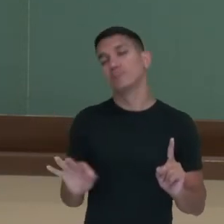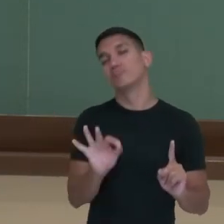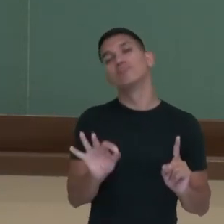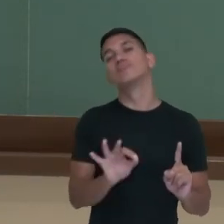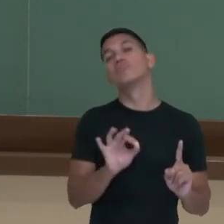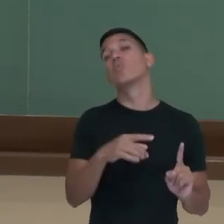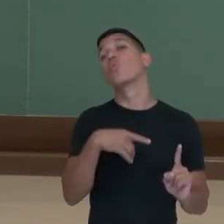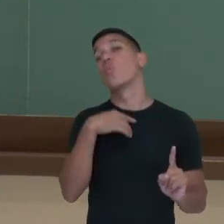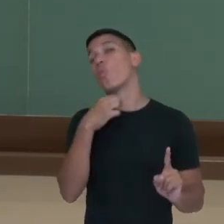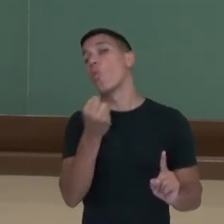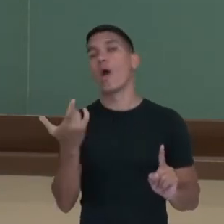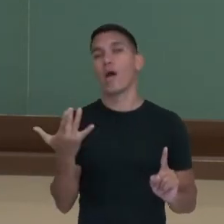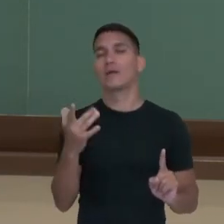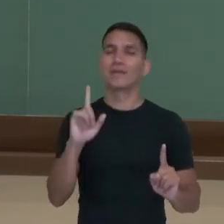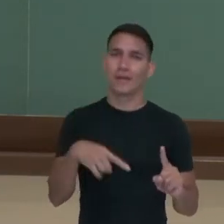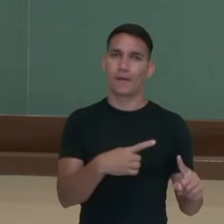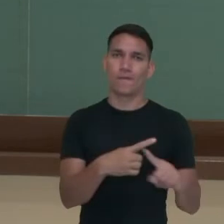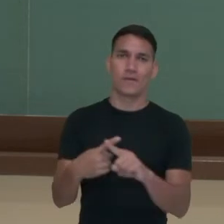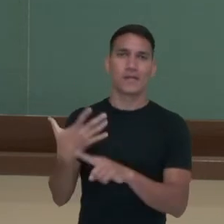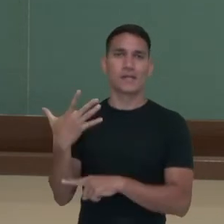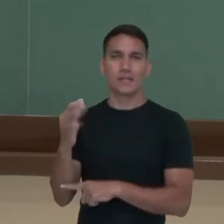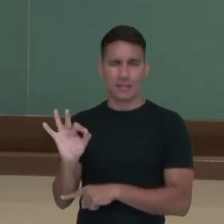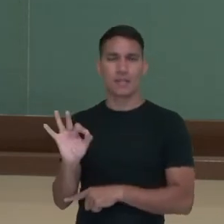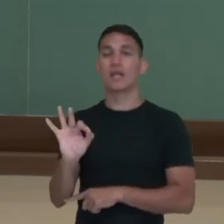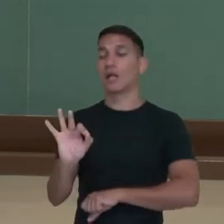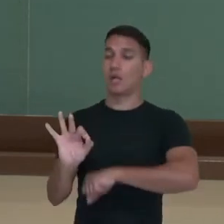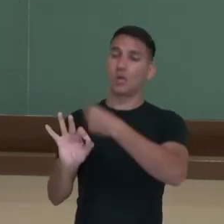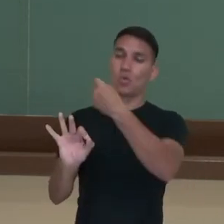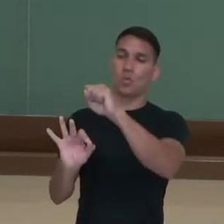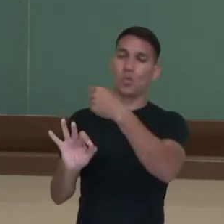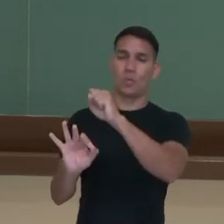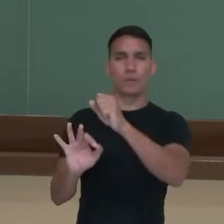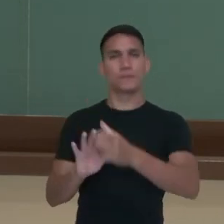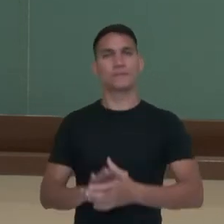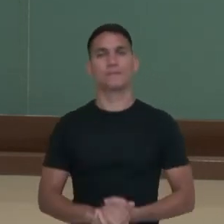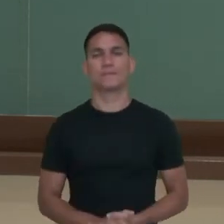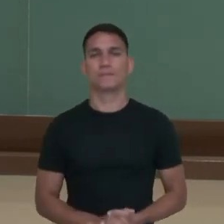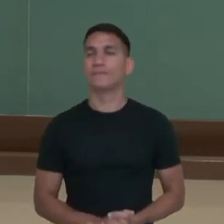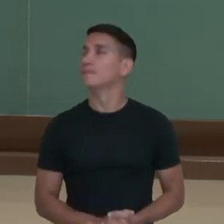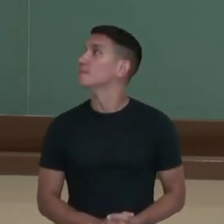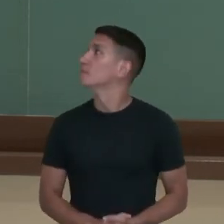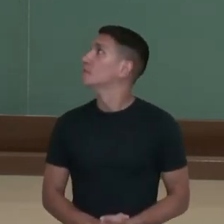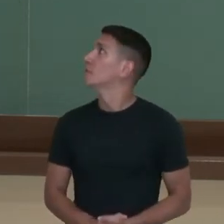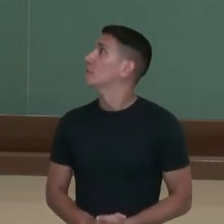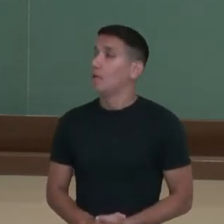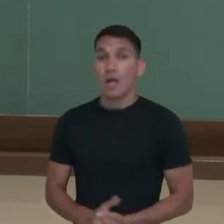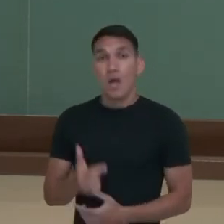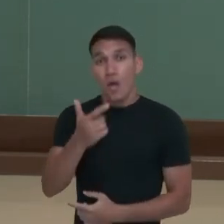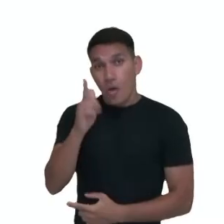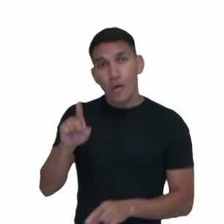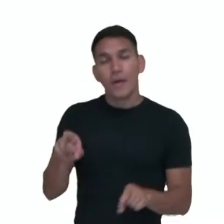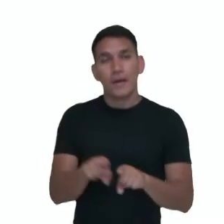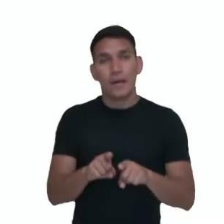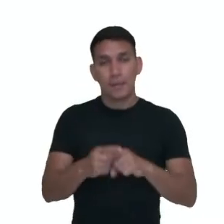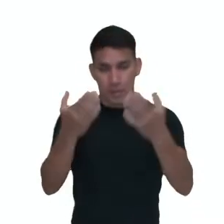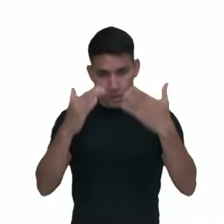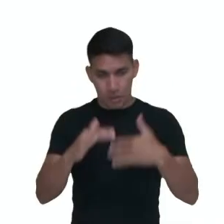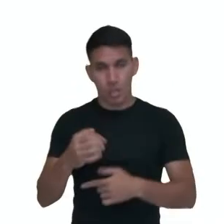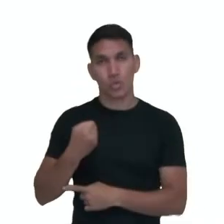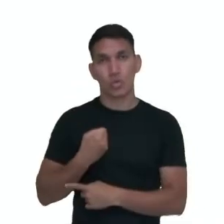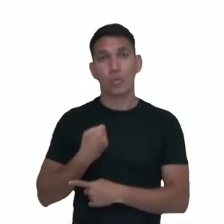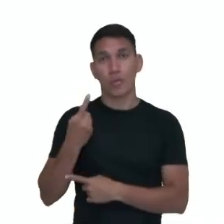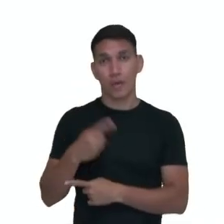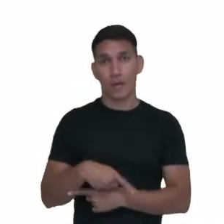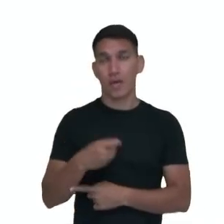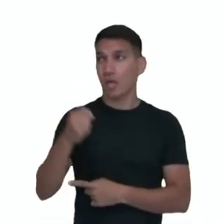e o 5. Nesse caso, foram 8 casas, então fica 1,5 vezes 10 na 8. O próximo valor aqui é a distância